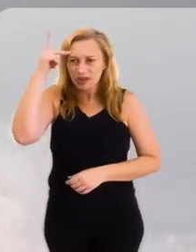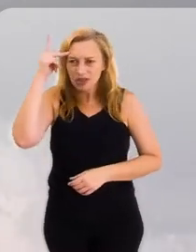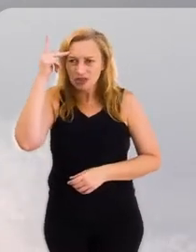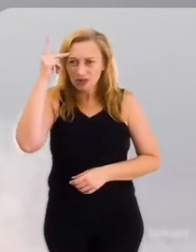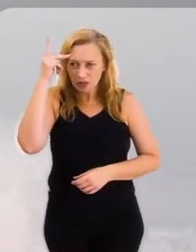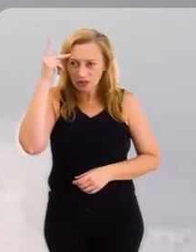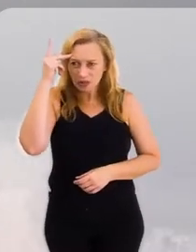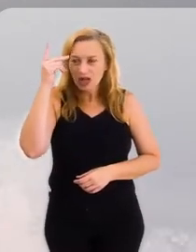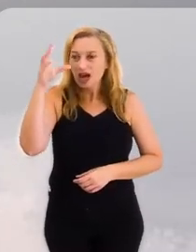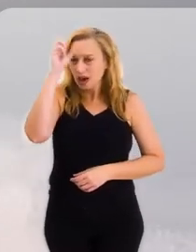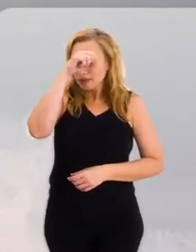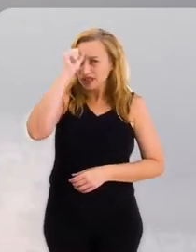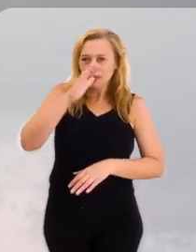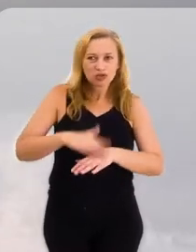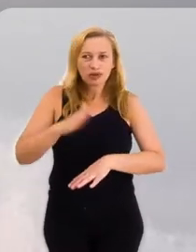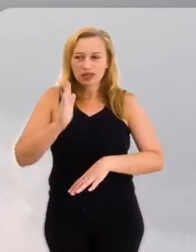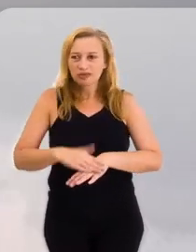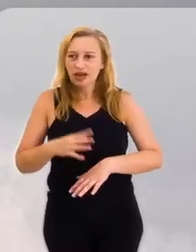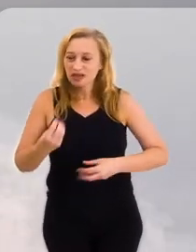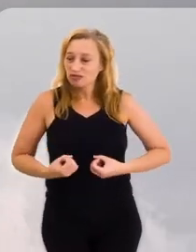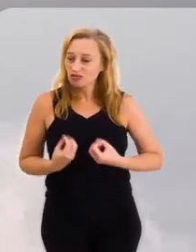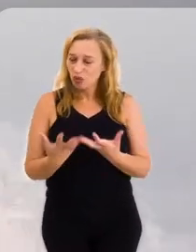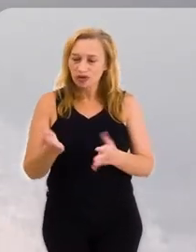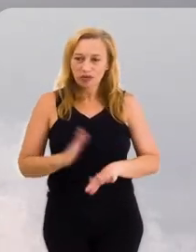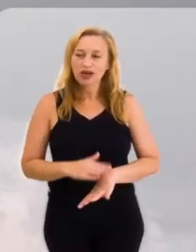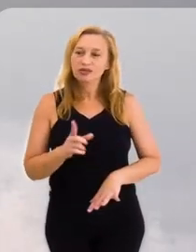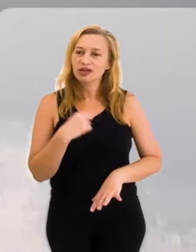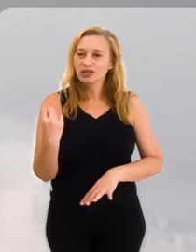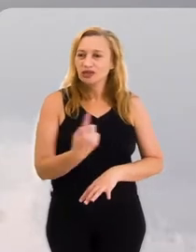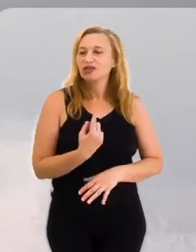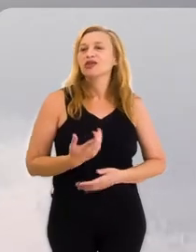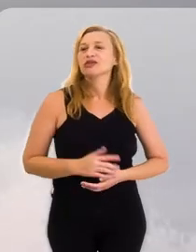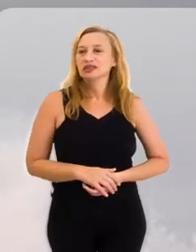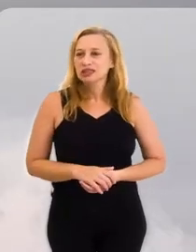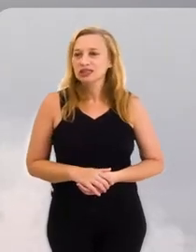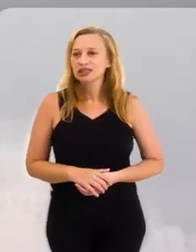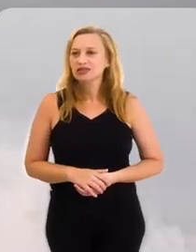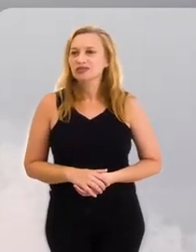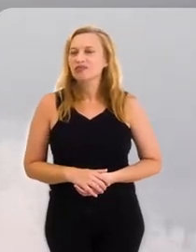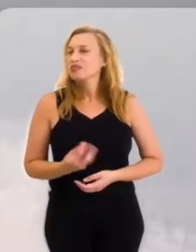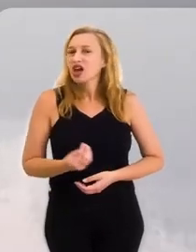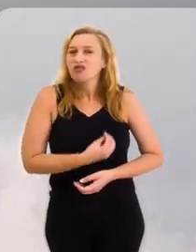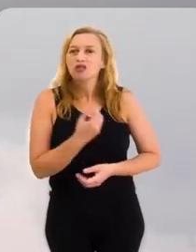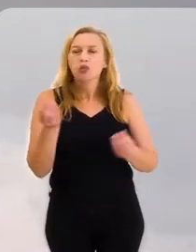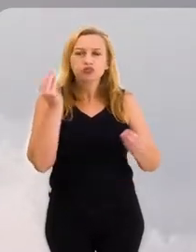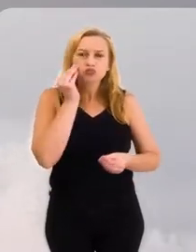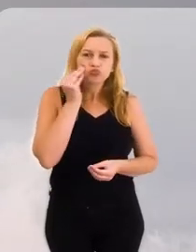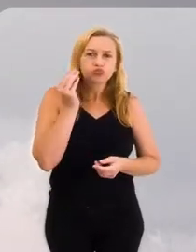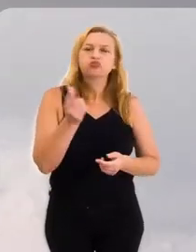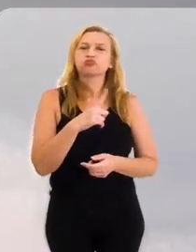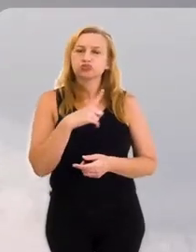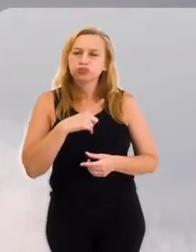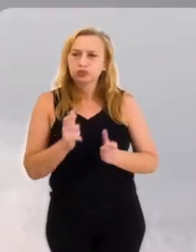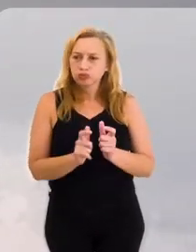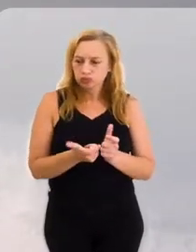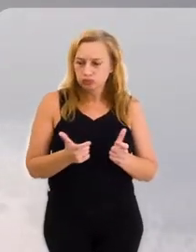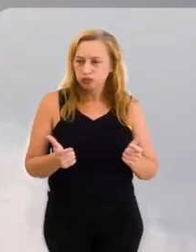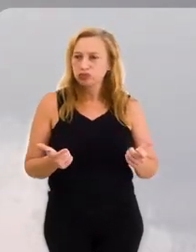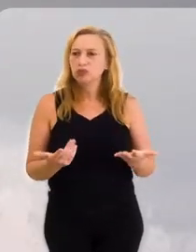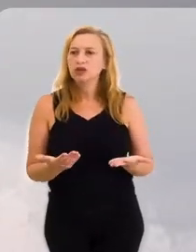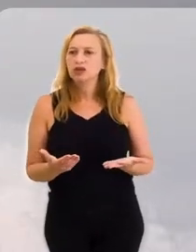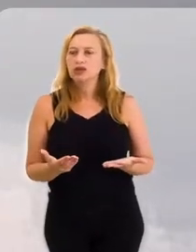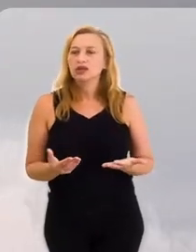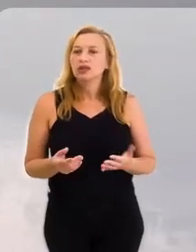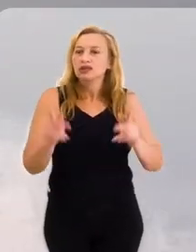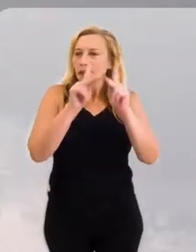cada pessoa que passa por Nós aprendemos alguma coisa e do ambos alguma coisa nossa para ela a gente tá difícil oportunidade de plantão de